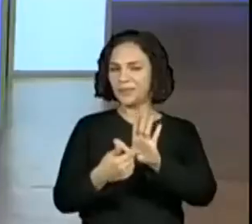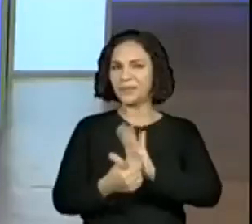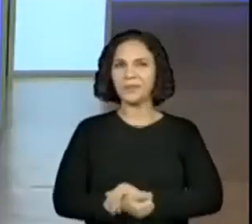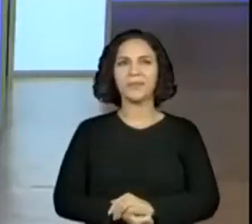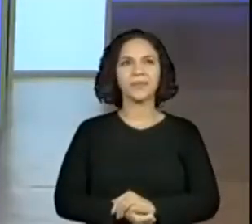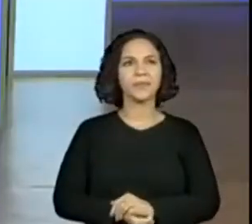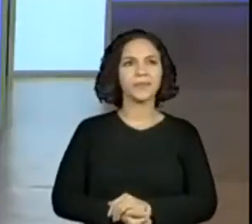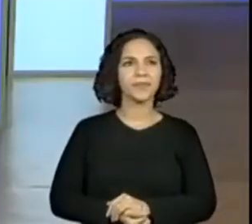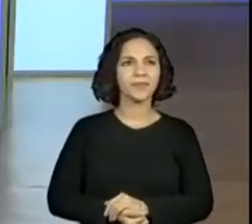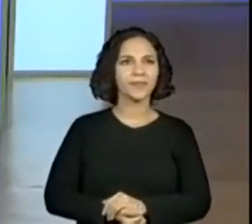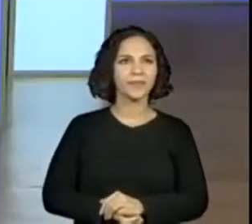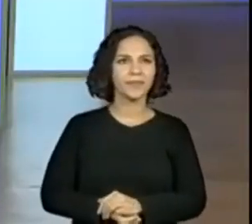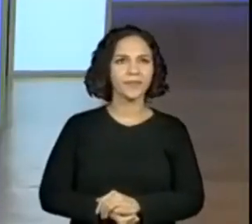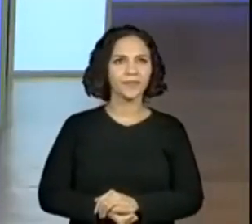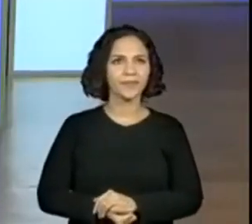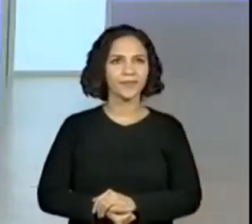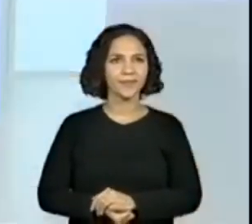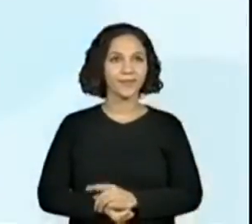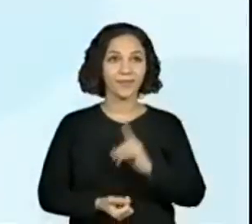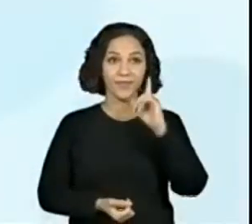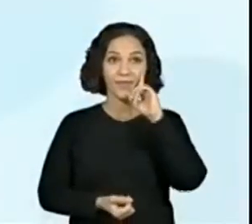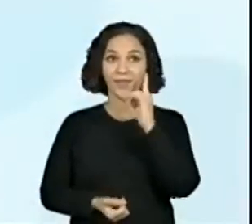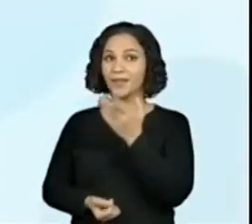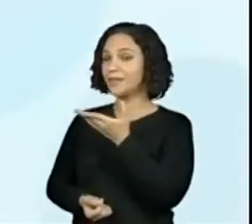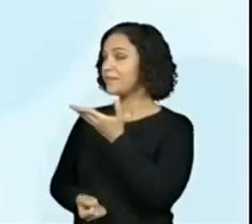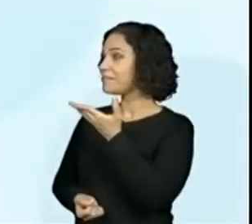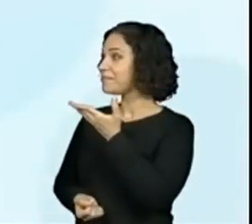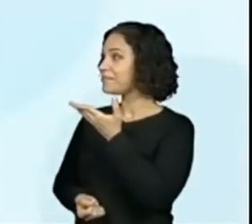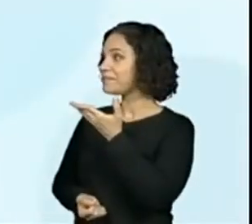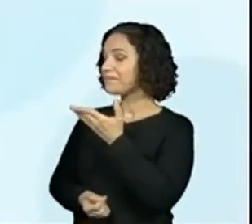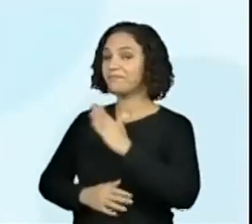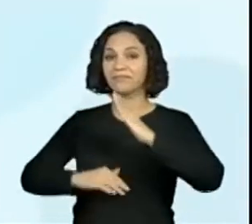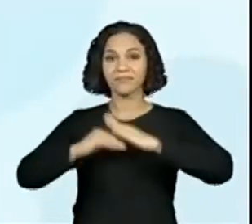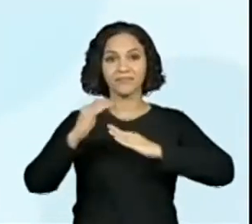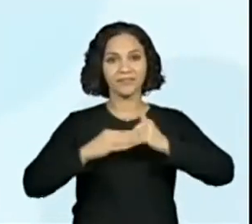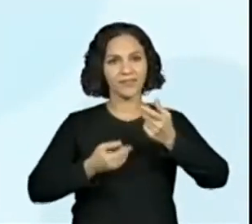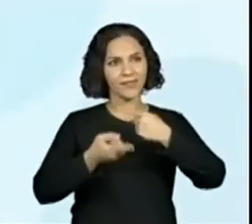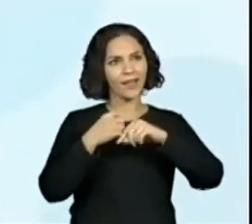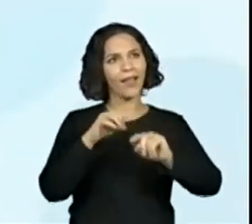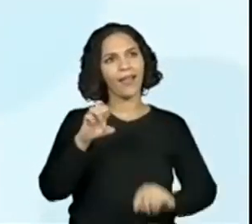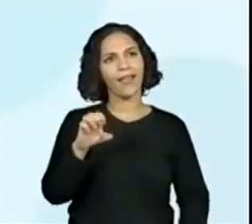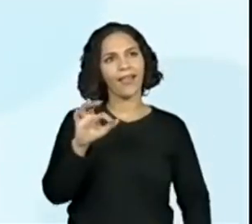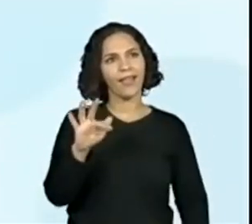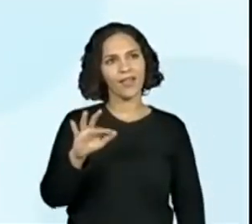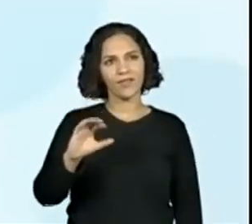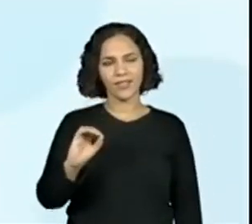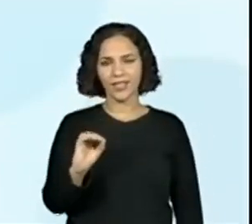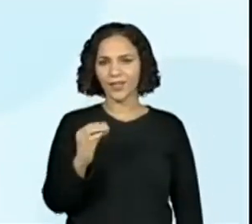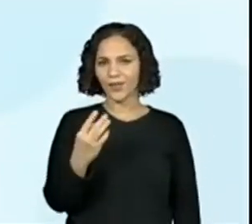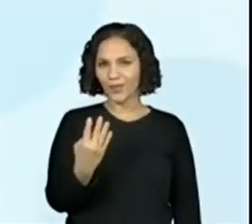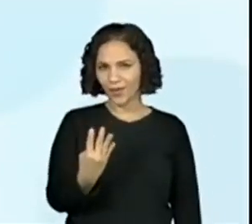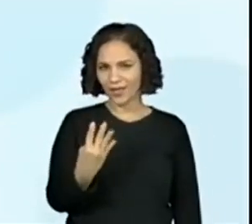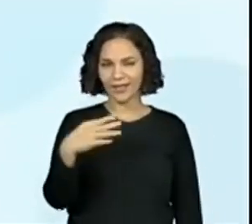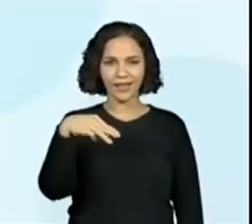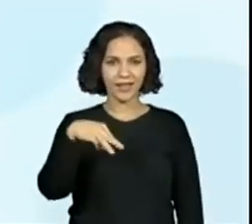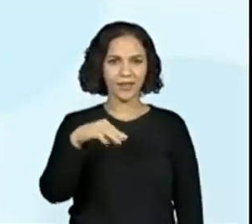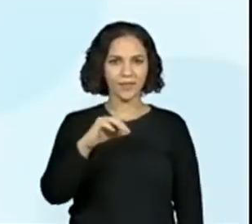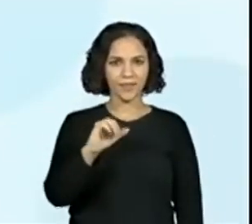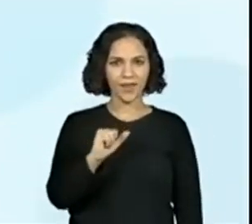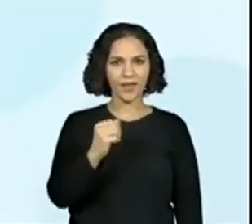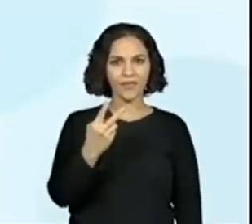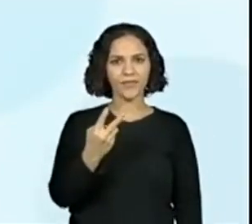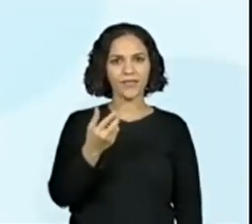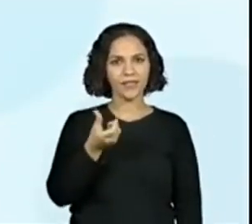Certo vamos lá a habilidade de hoje é o seguinte é a fizeram 4m a